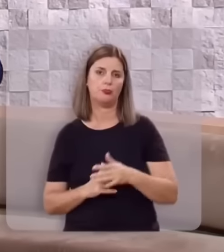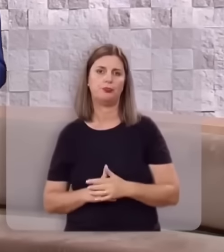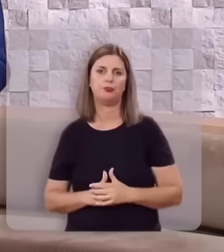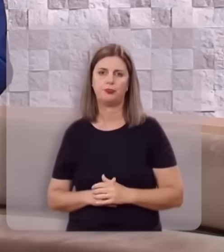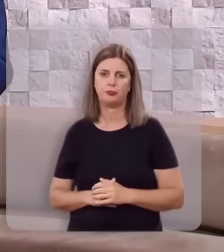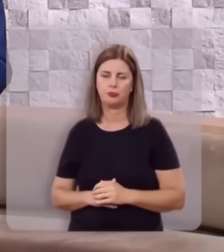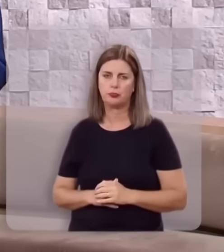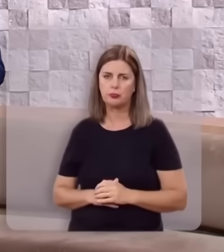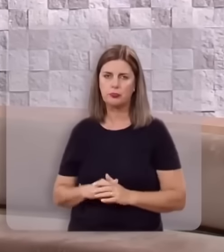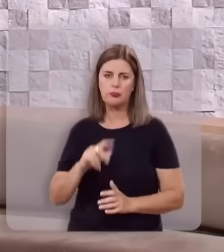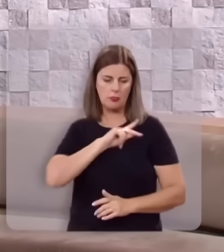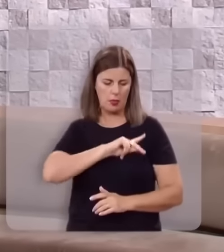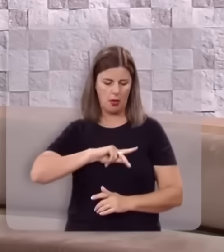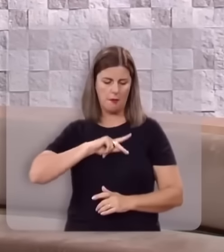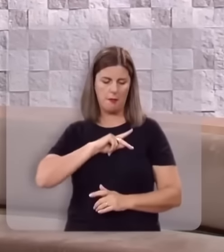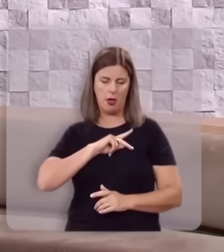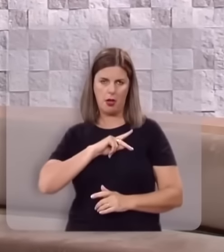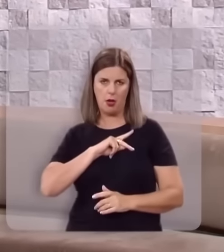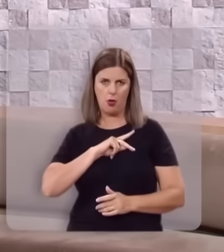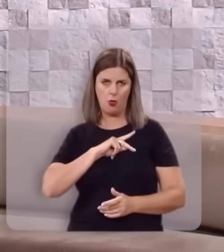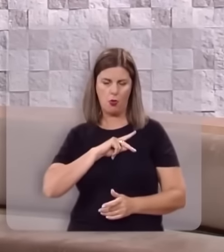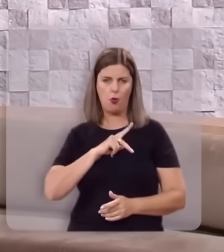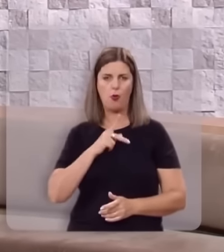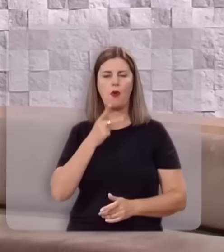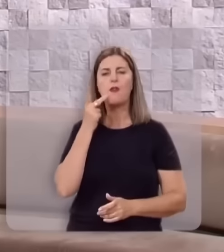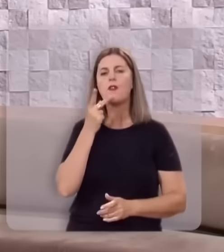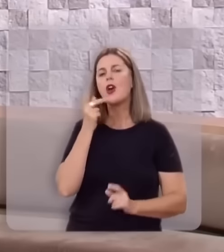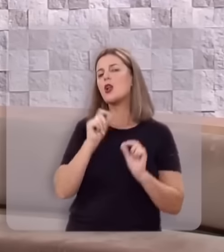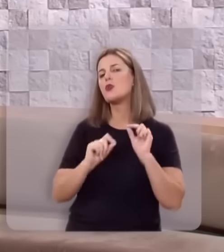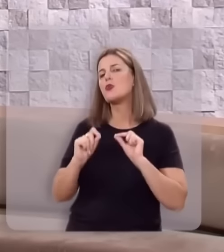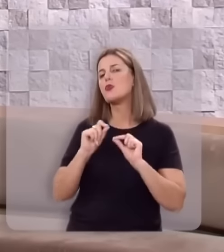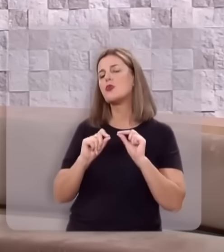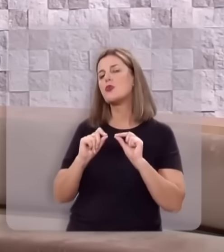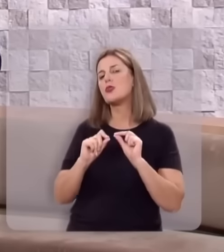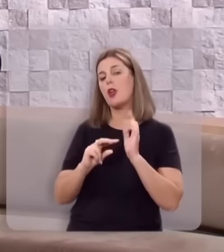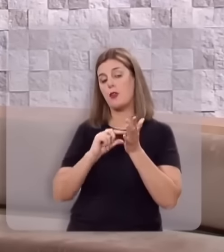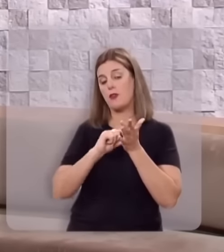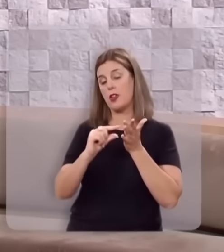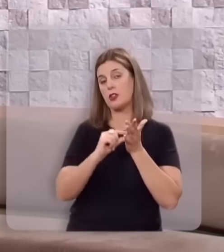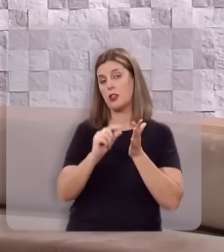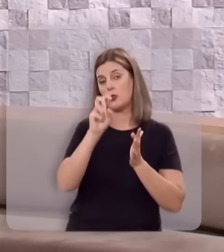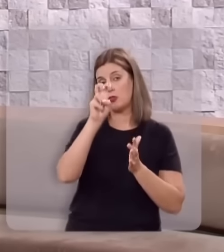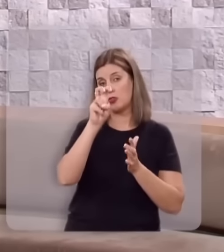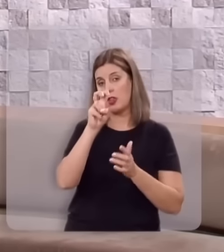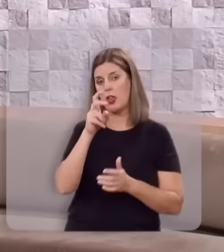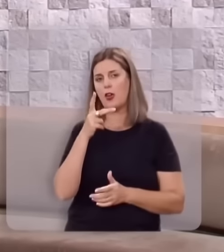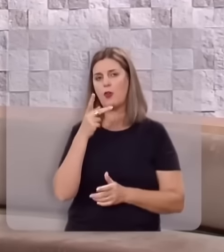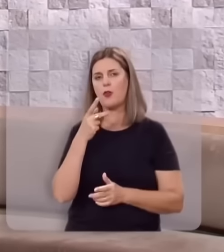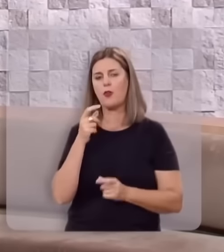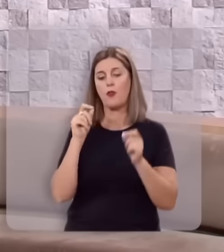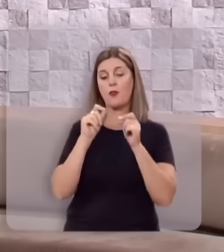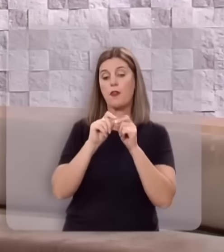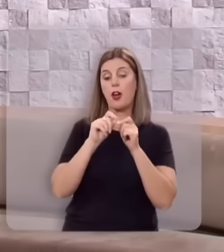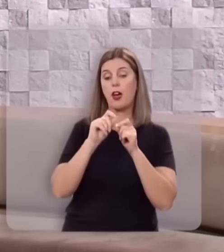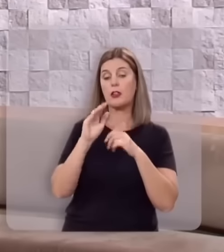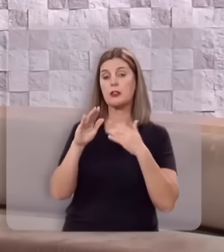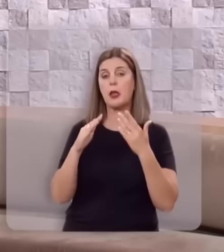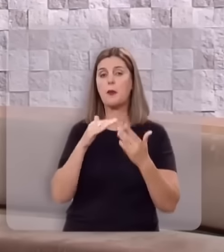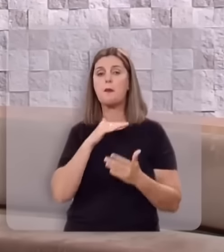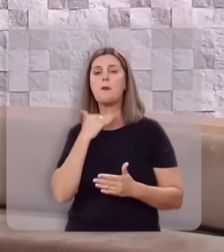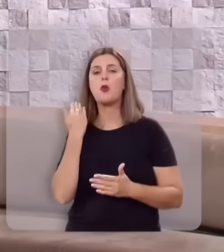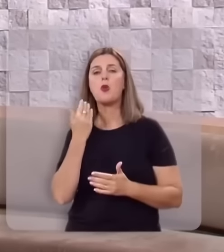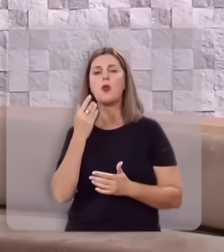texto o apóstolo Paulo vai dizer no Versículo 5 assim fazei pois morrer a vossa